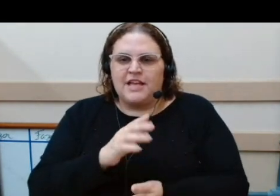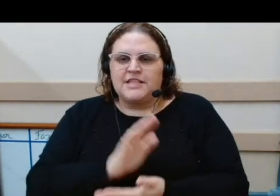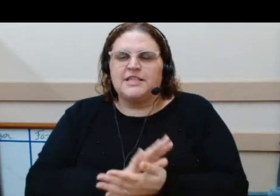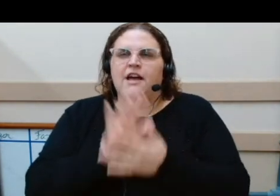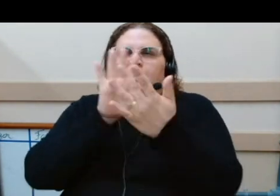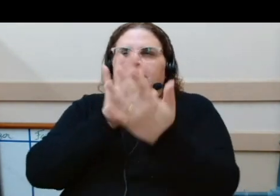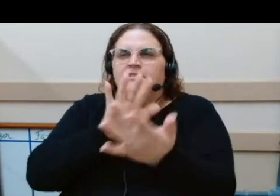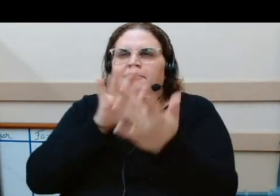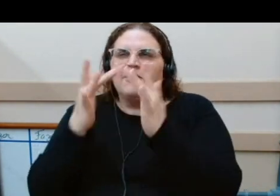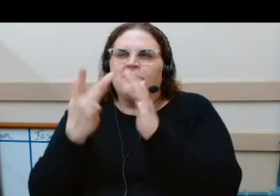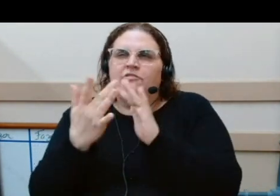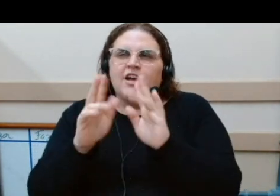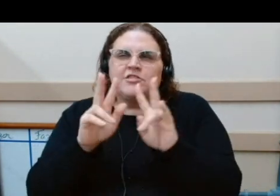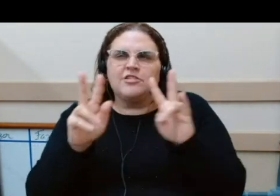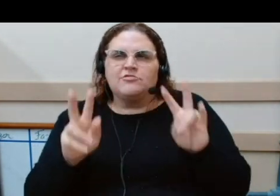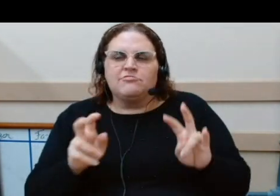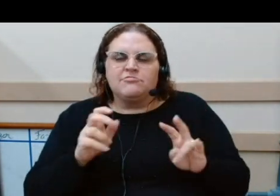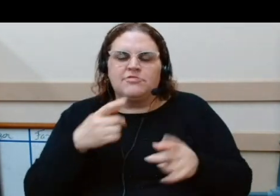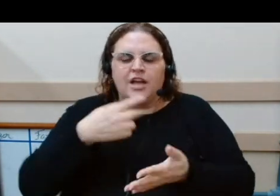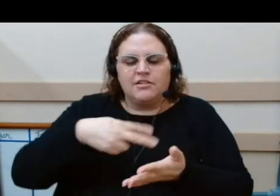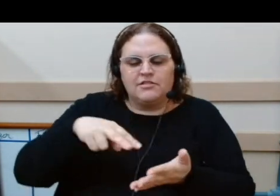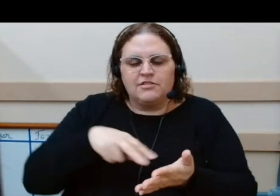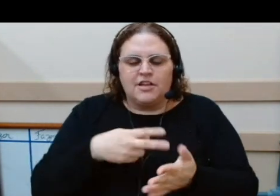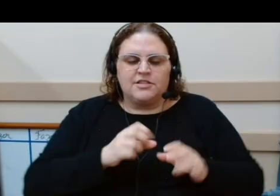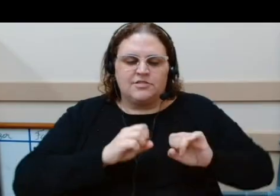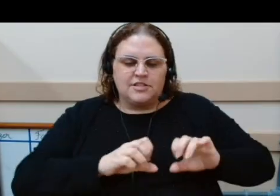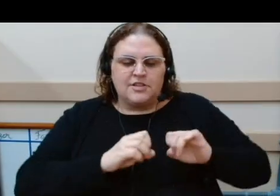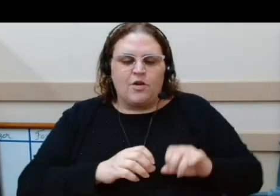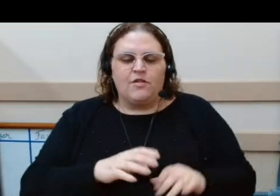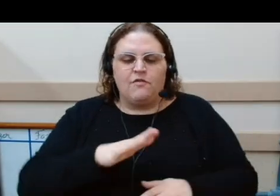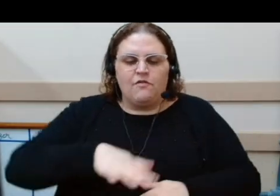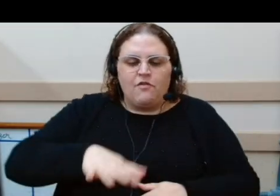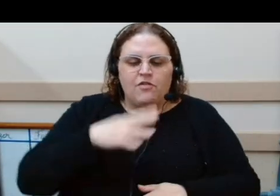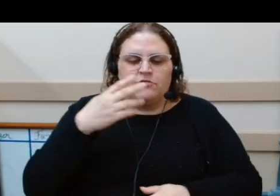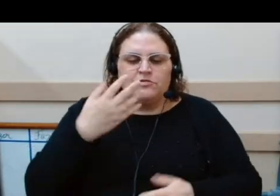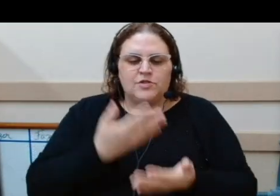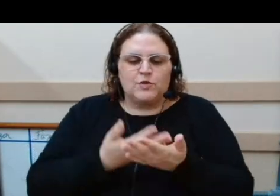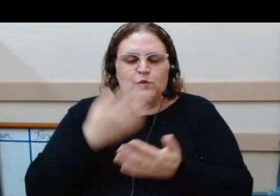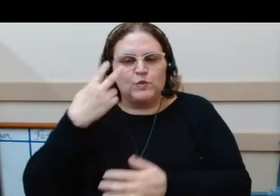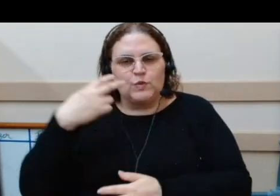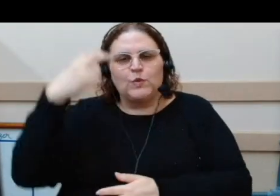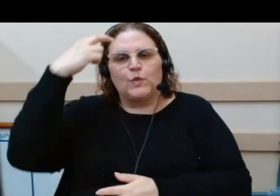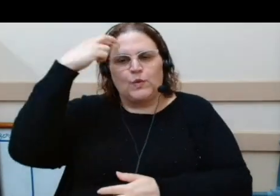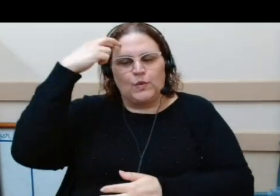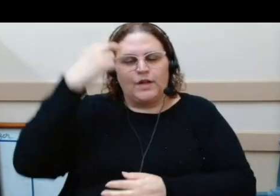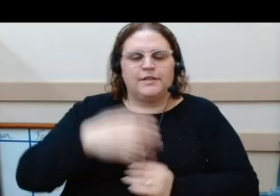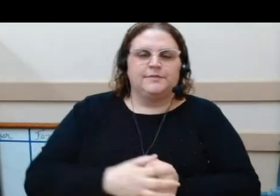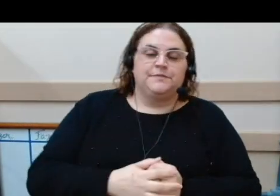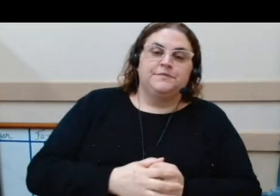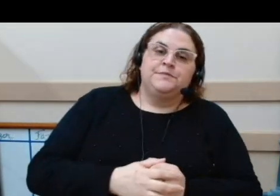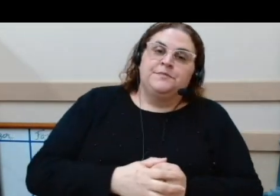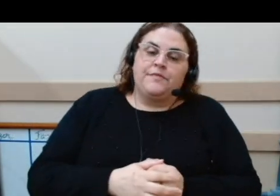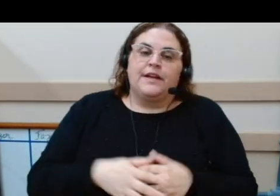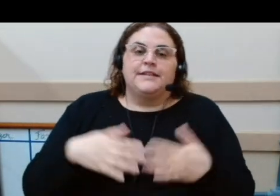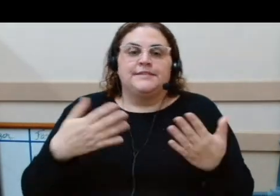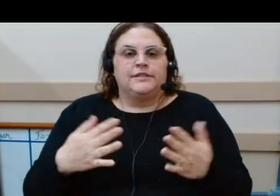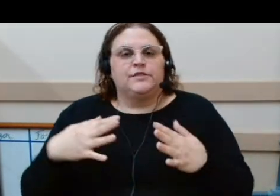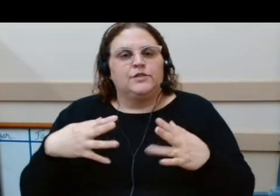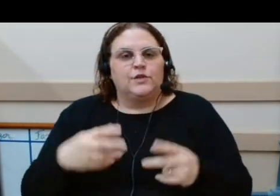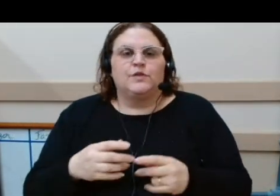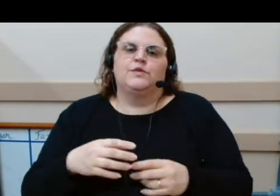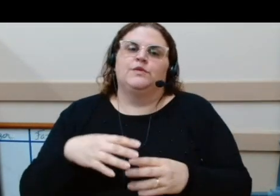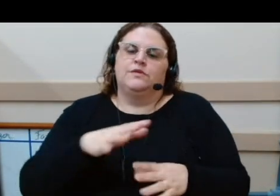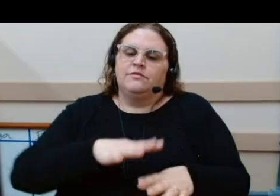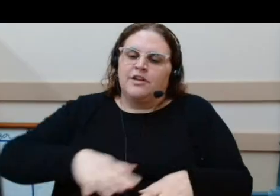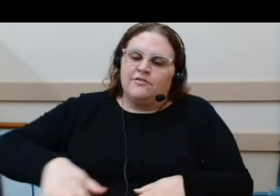dança na educação pelo viés dos estudos culturais e enfim todo um entorno que que